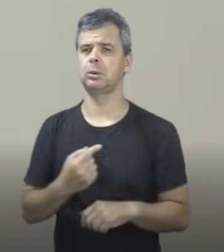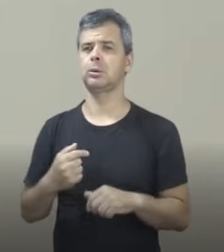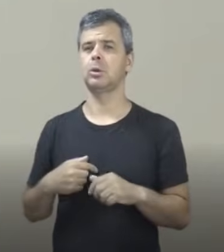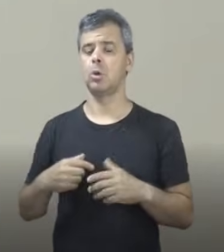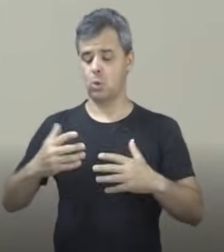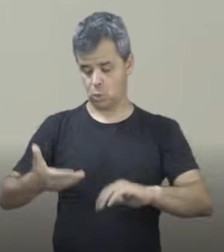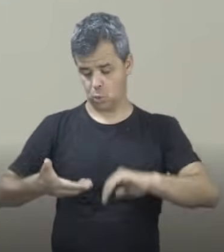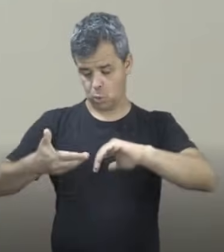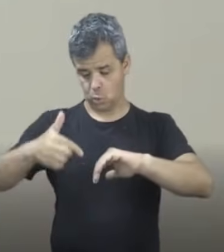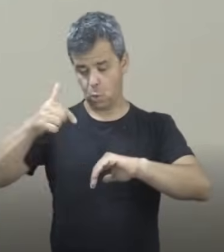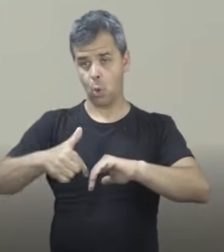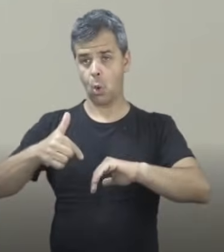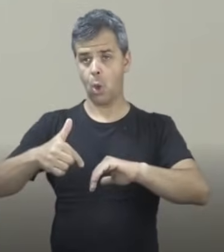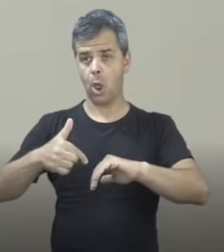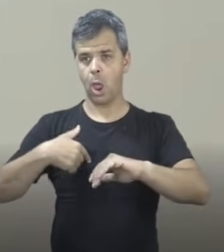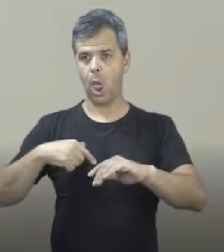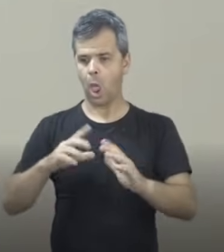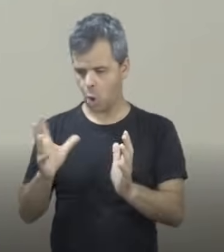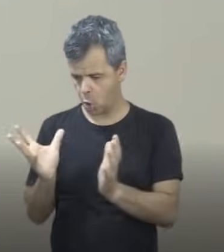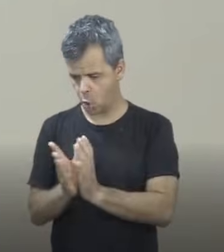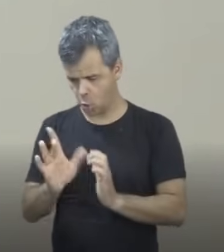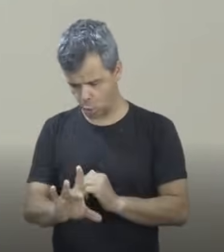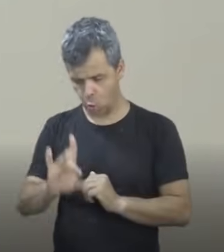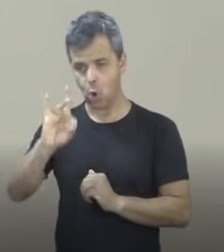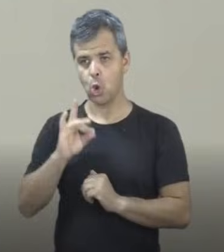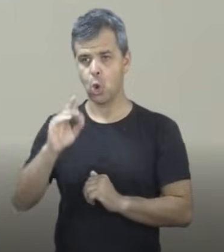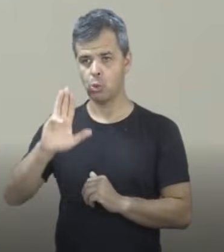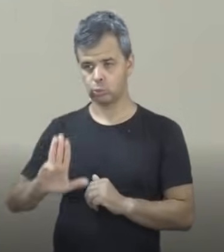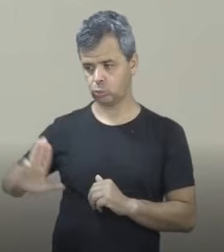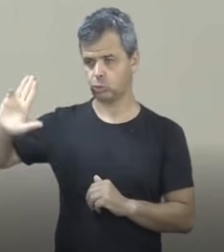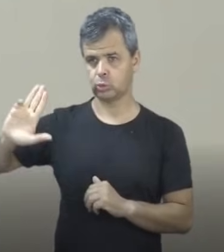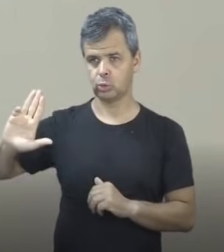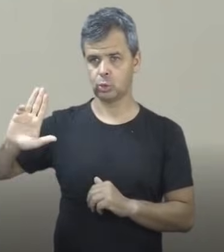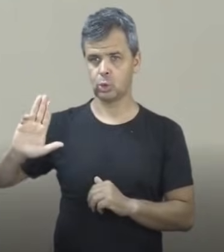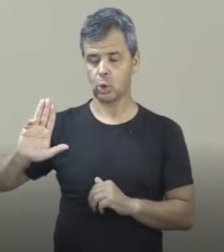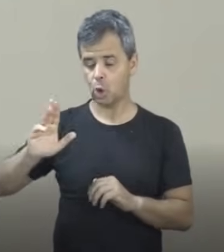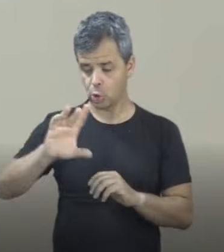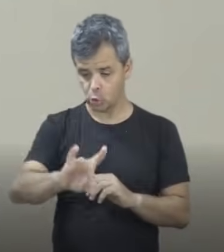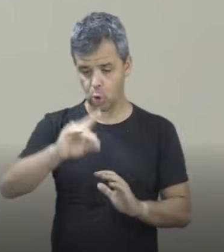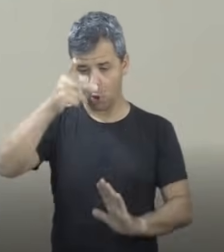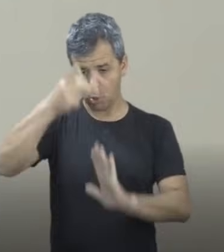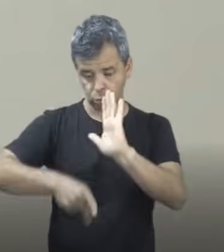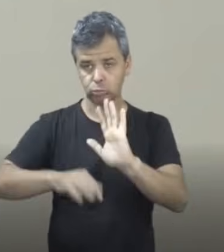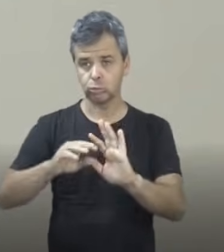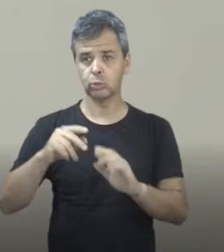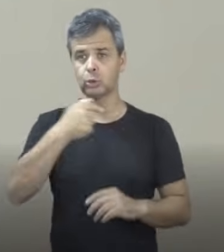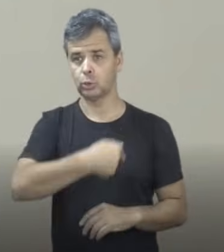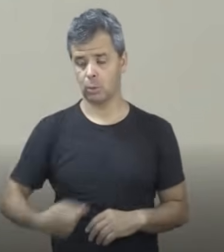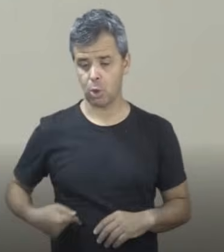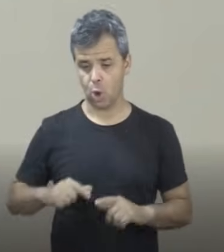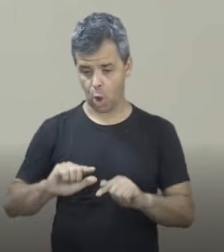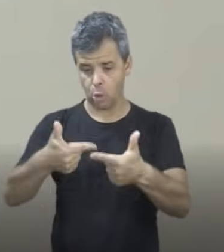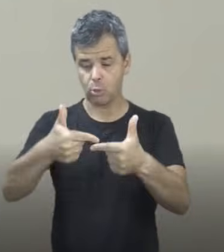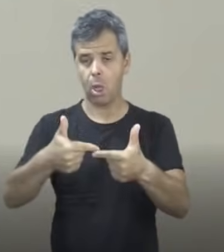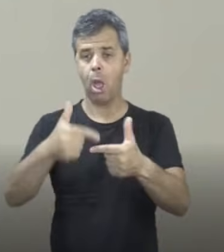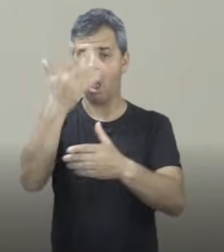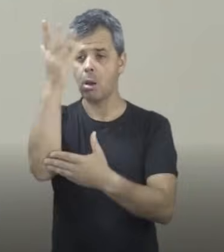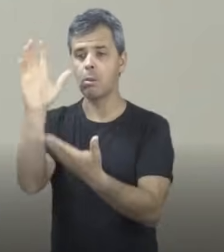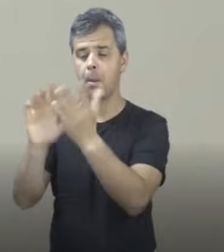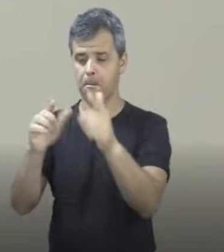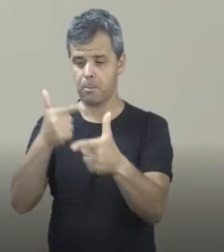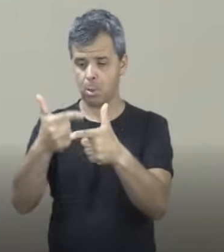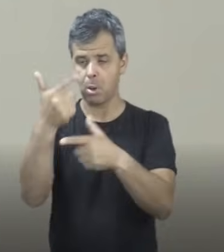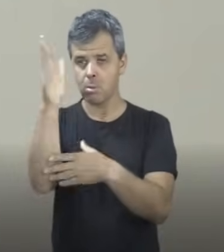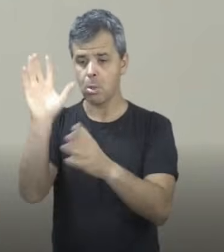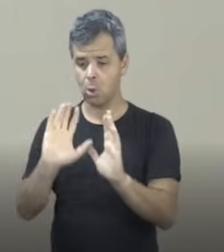por exemplo, que a chapa que elegeu o presidente Lula, que elegeu o plano de governo, que coloca a agenda ambiental, o enfrentamento da crise